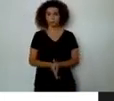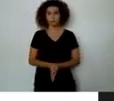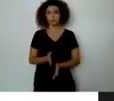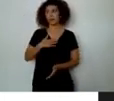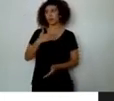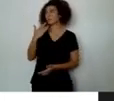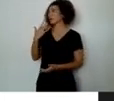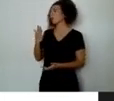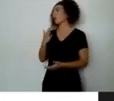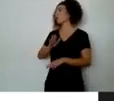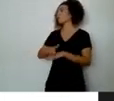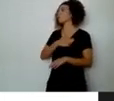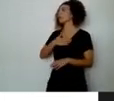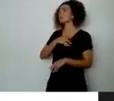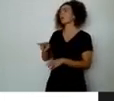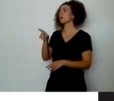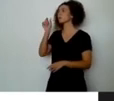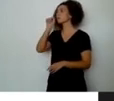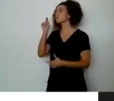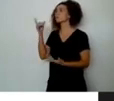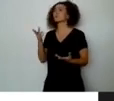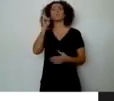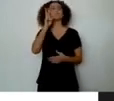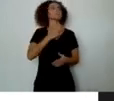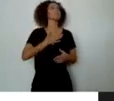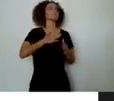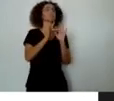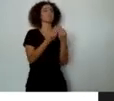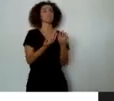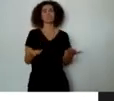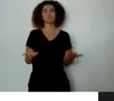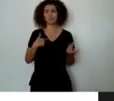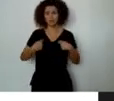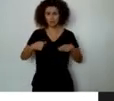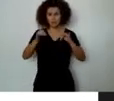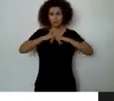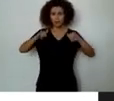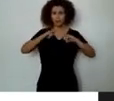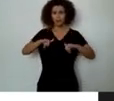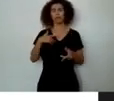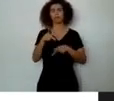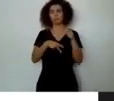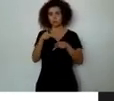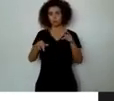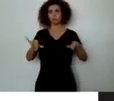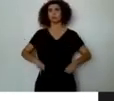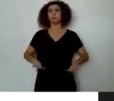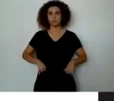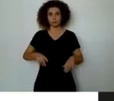preferida, contando uma história da minha família. Não necessariamente eu tenho que ter aquela obrigatoriedade de